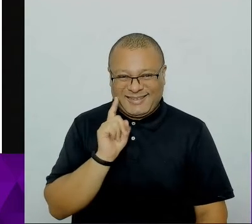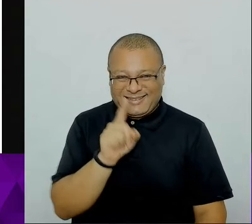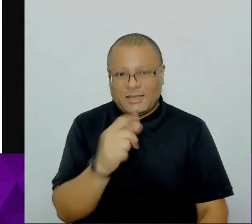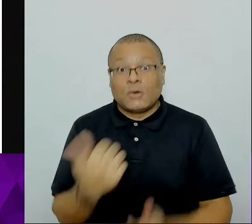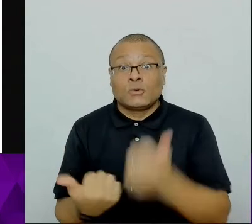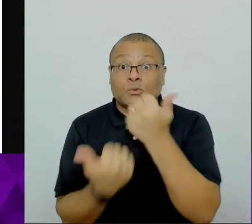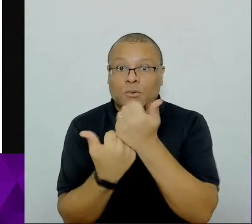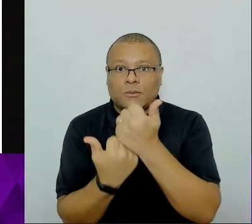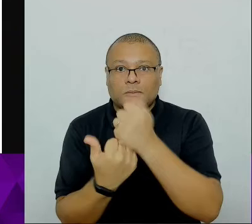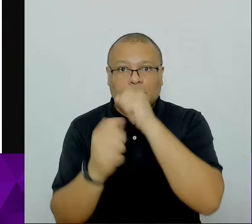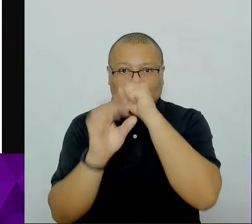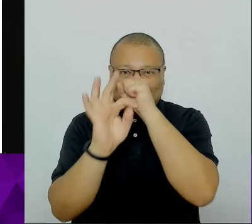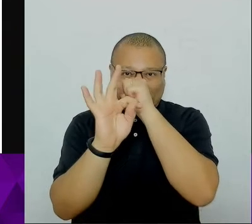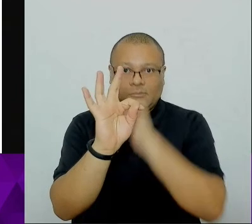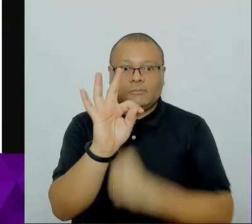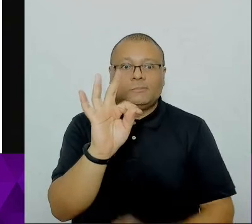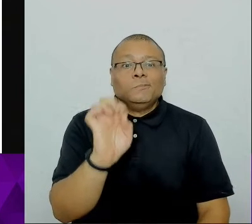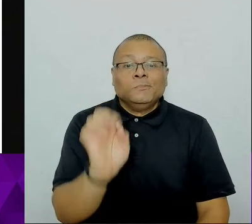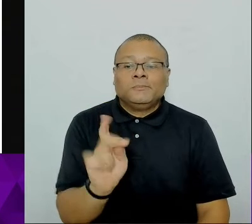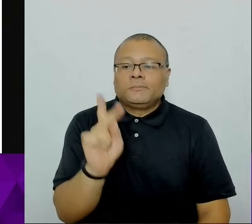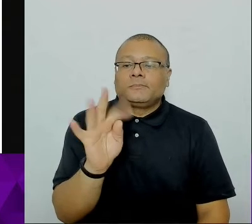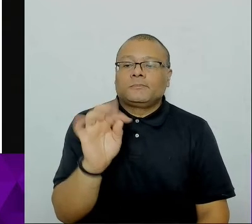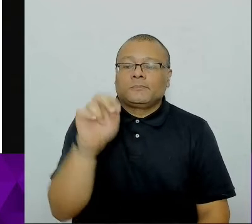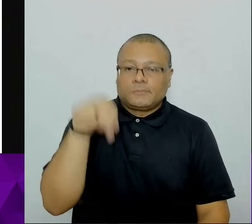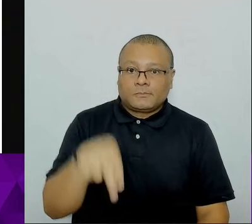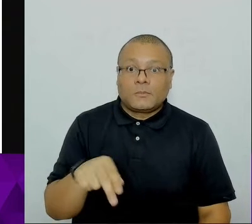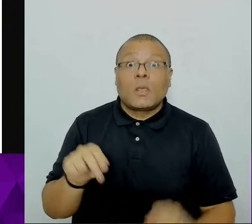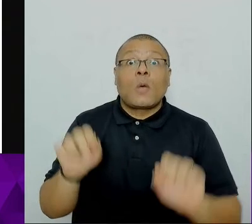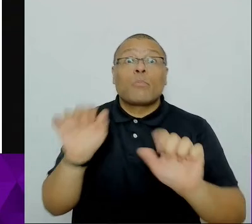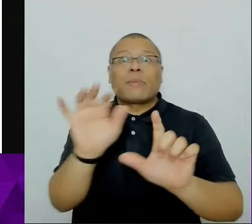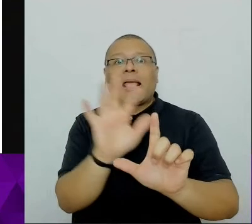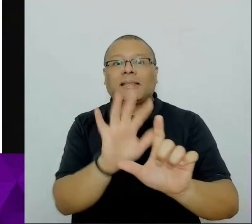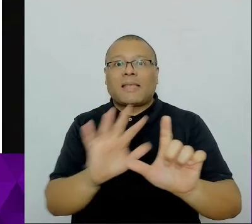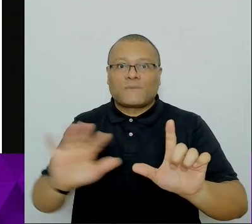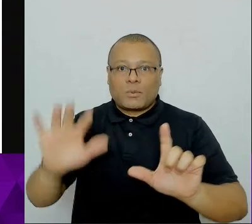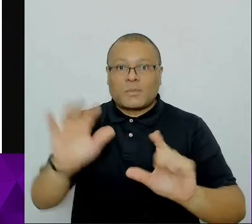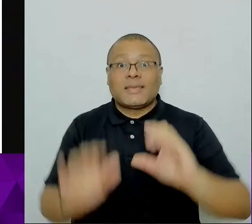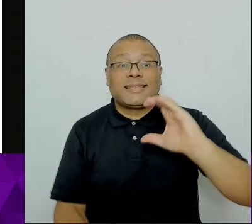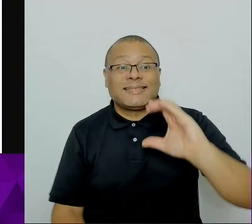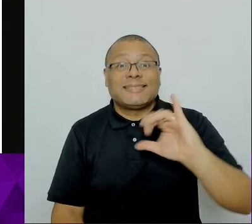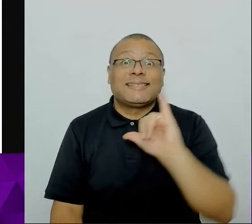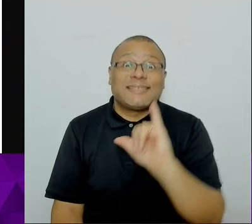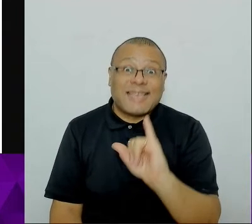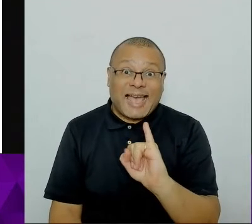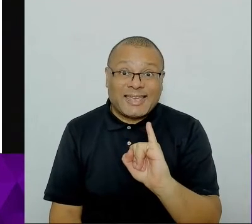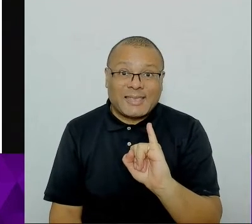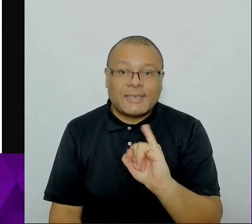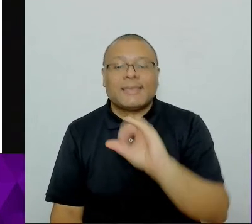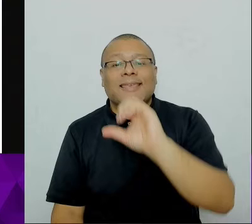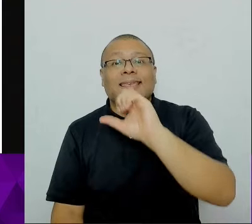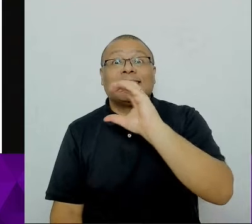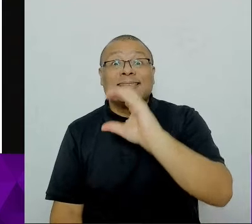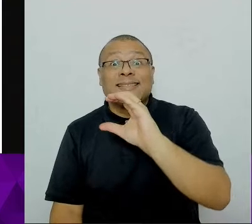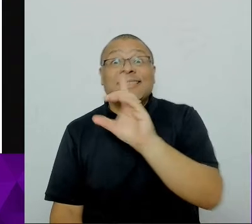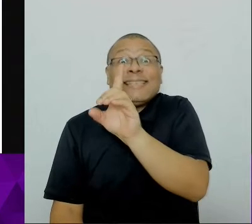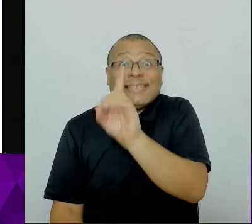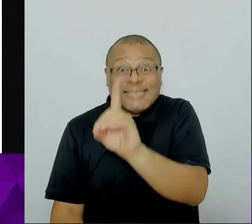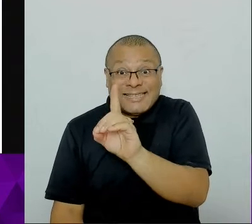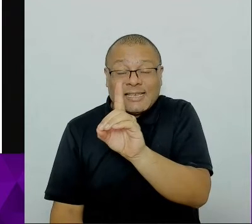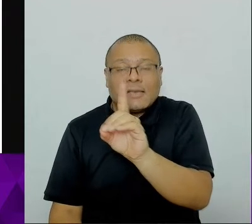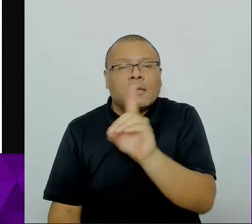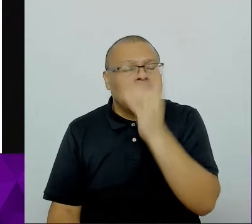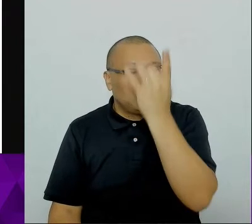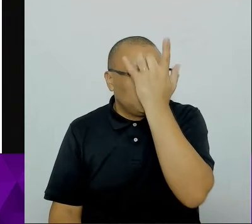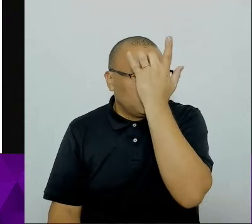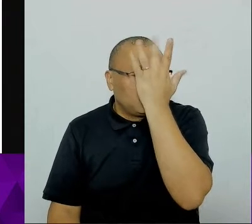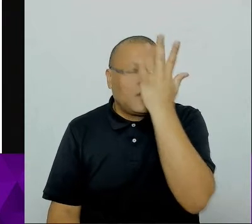o Tecton, que é uma plataforma de CI/CD, né? Então, enfim, faz muito mais do que só entrega contínua, que ele facilita demais o